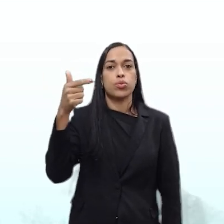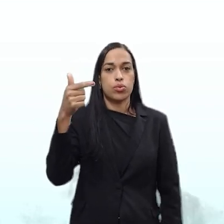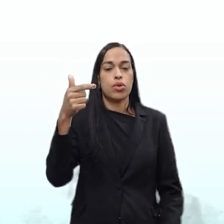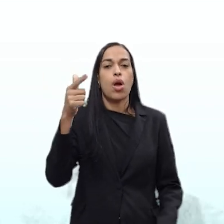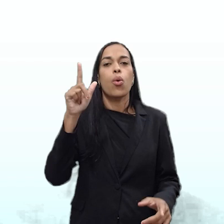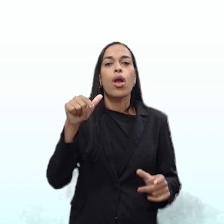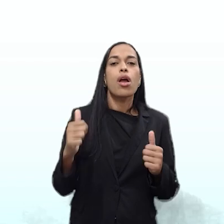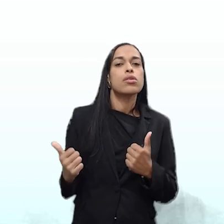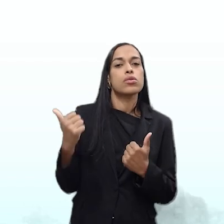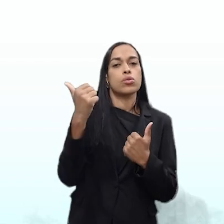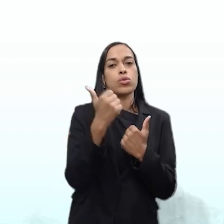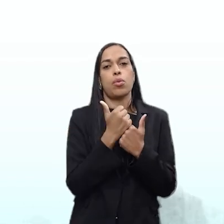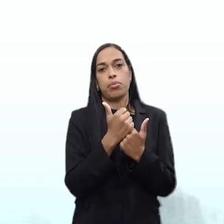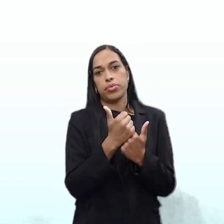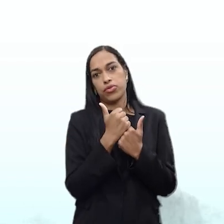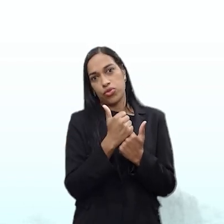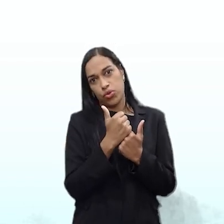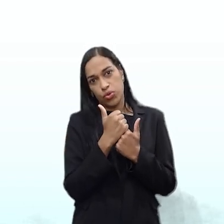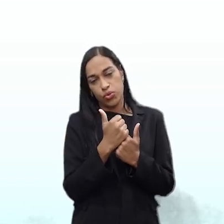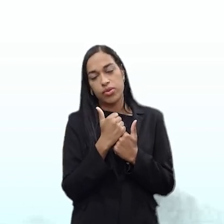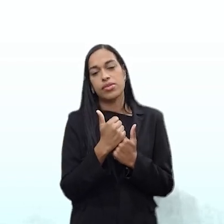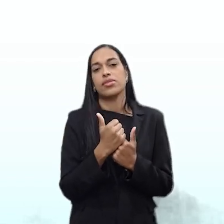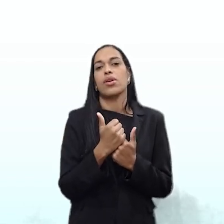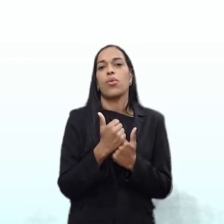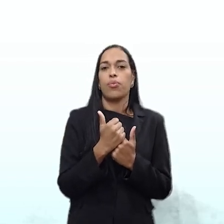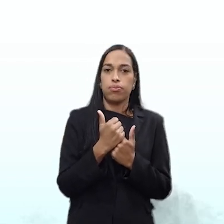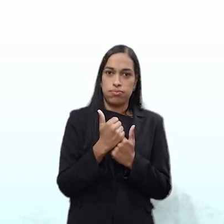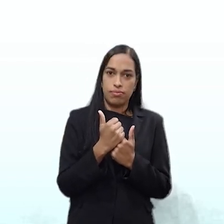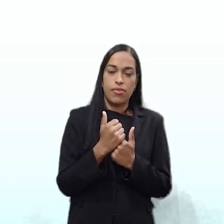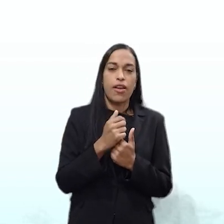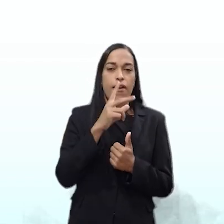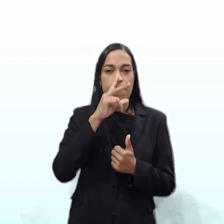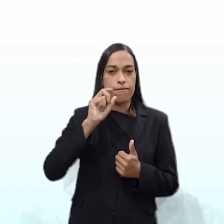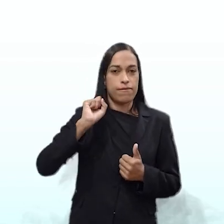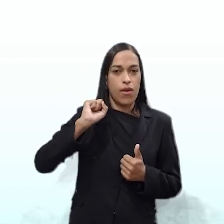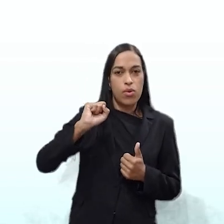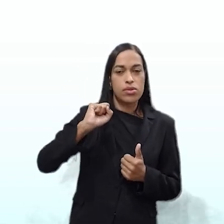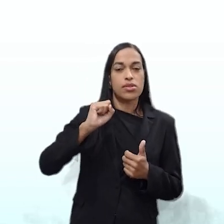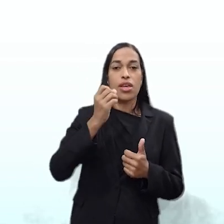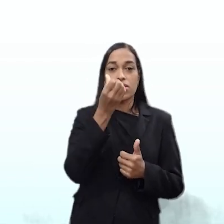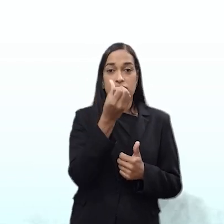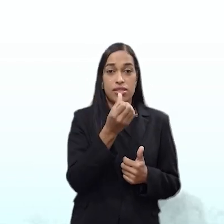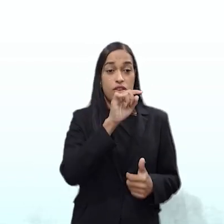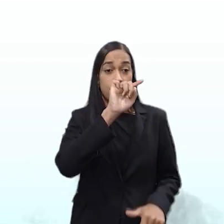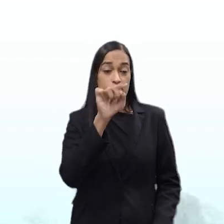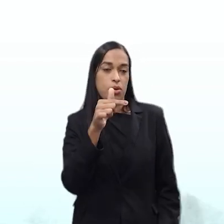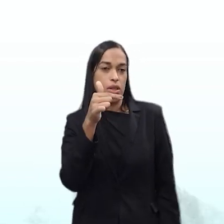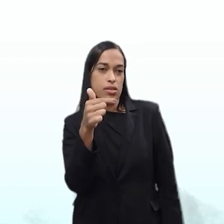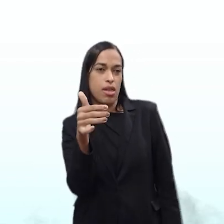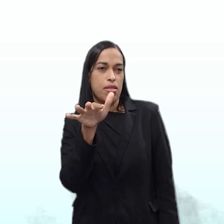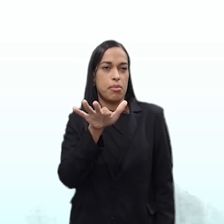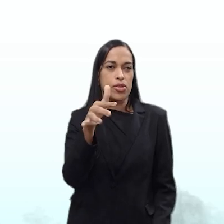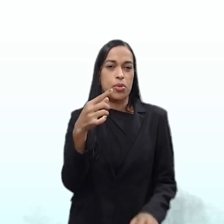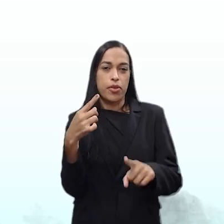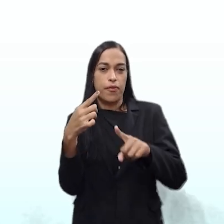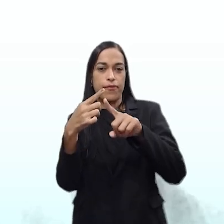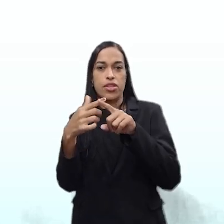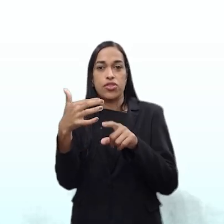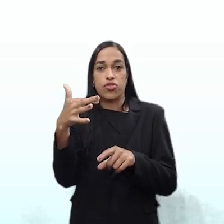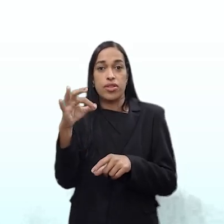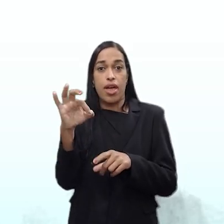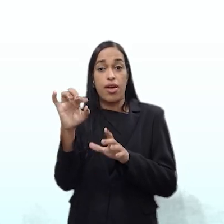da substituição em que você pega a constante gravitacional, 6,7 aproximadamente vezes 10 a menos